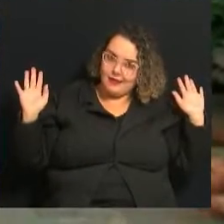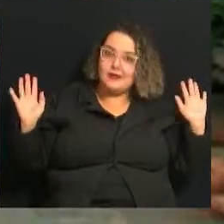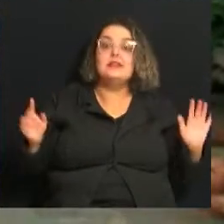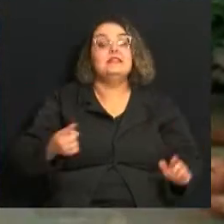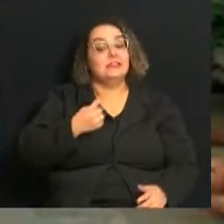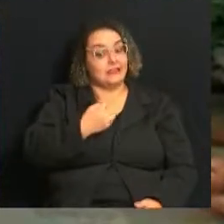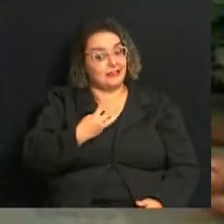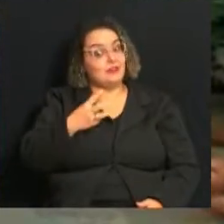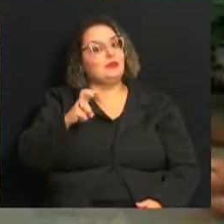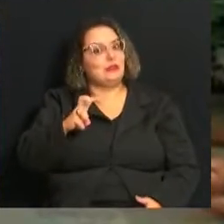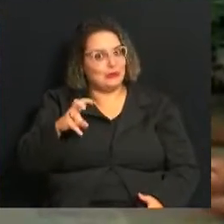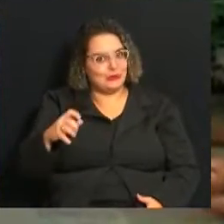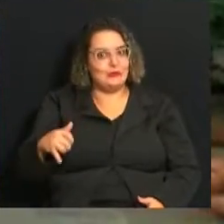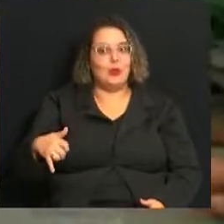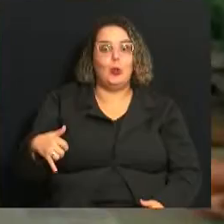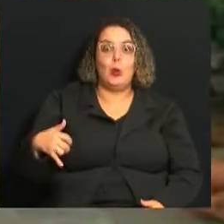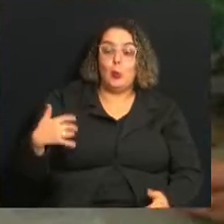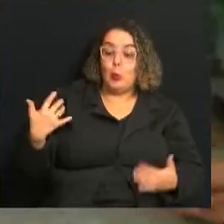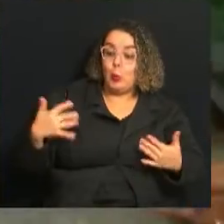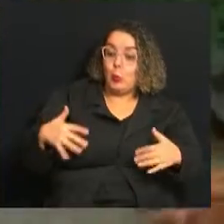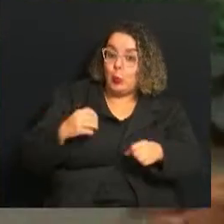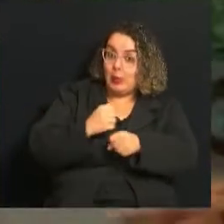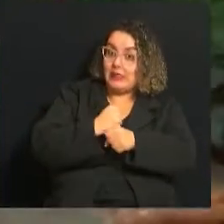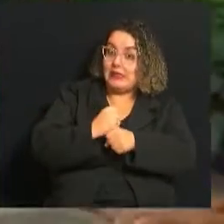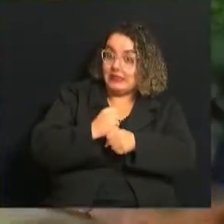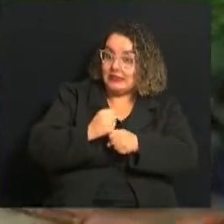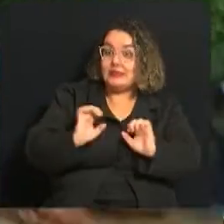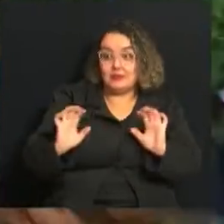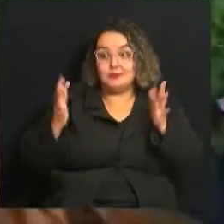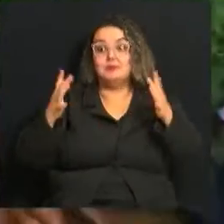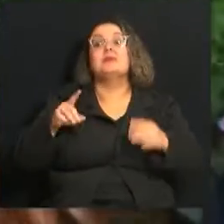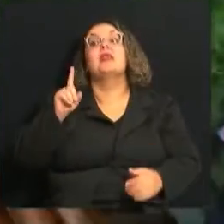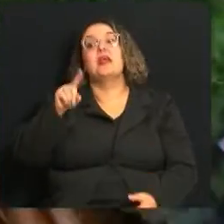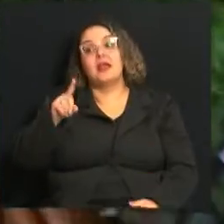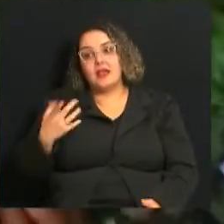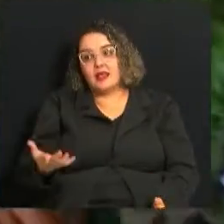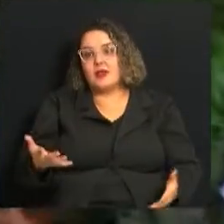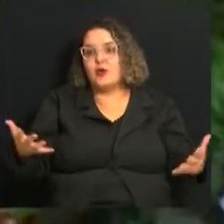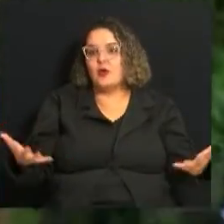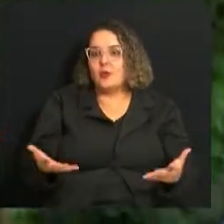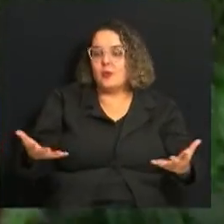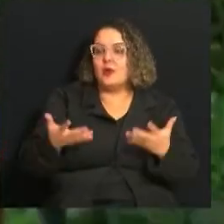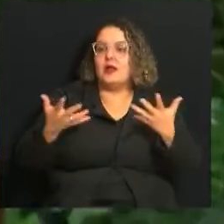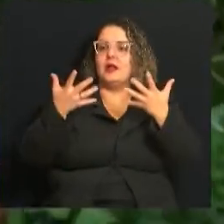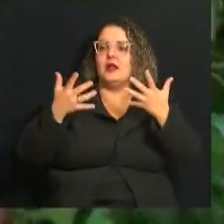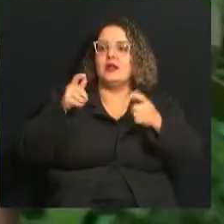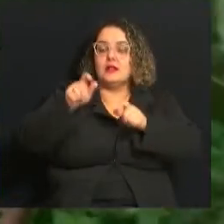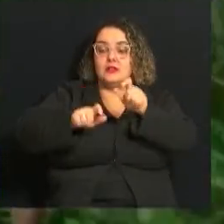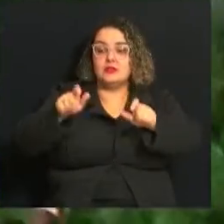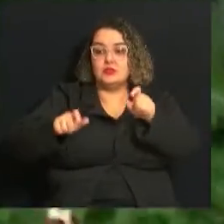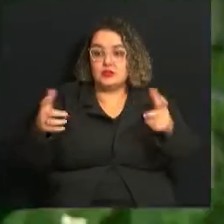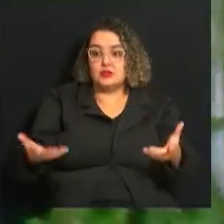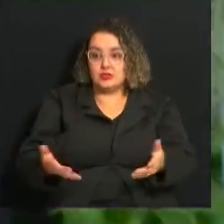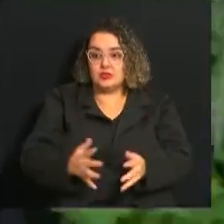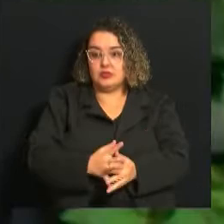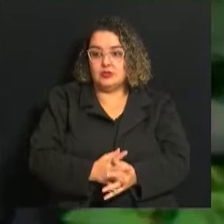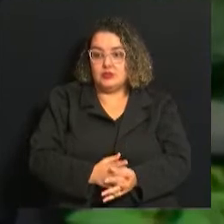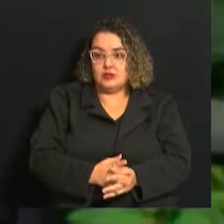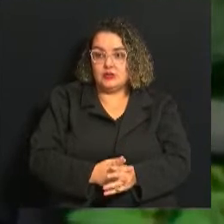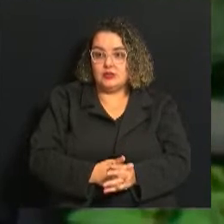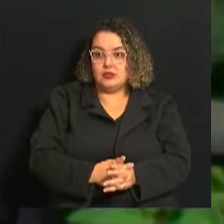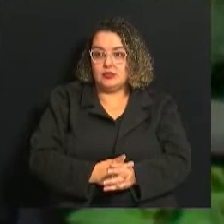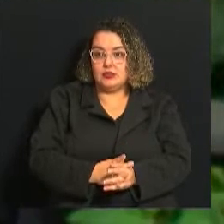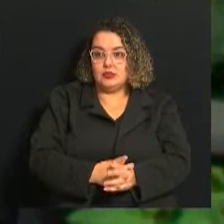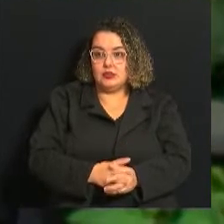muito comemorado. E foi assim, uma iniciativa de pessoas visionárias,